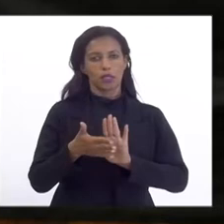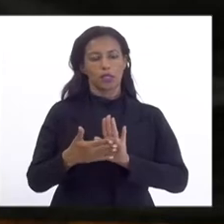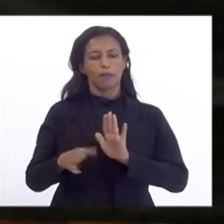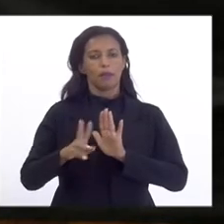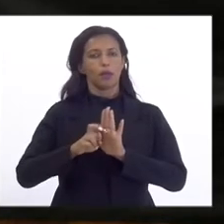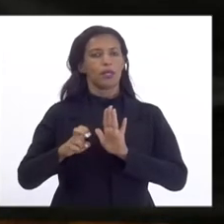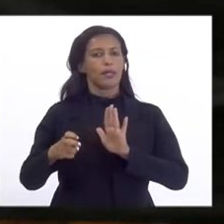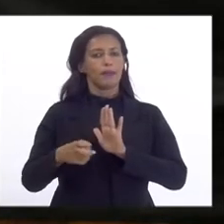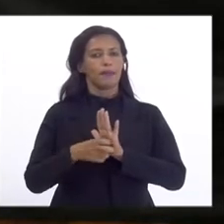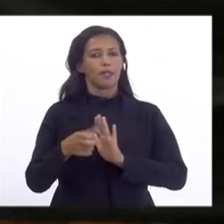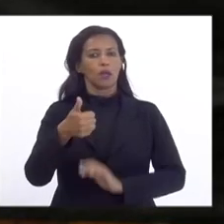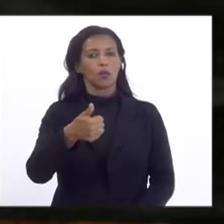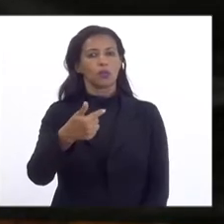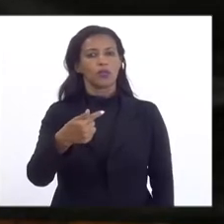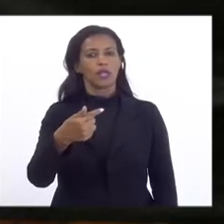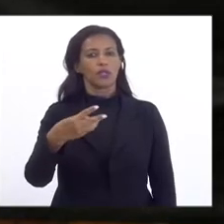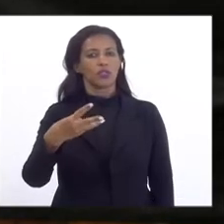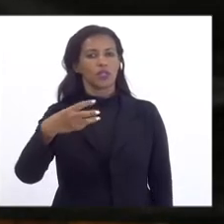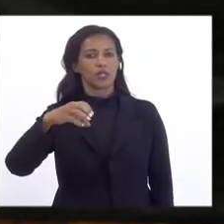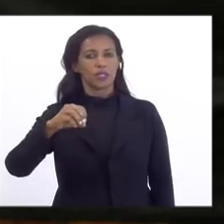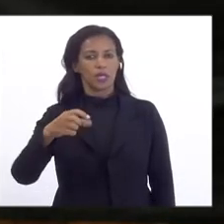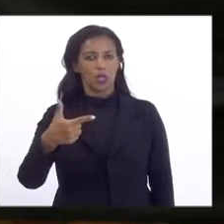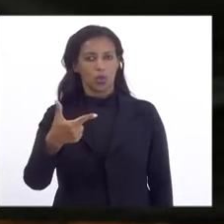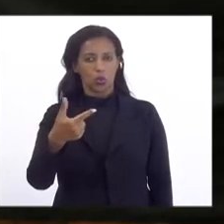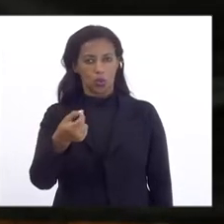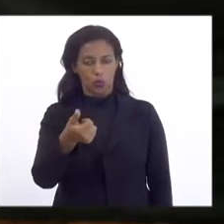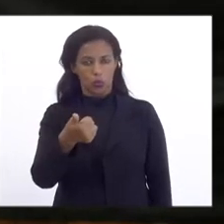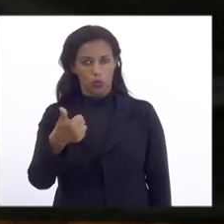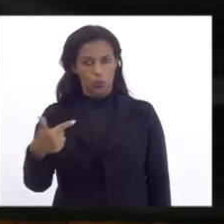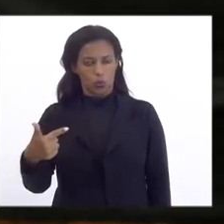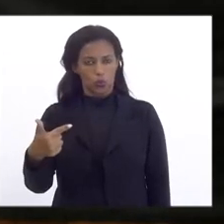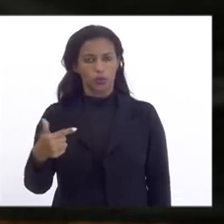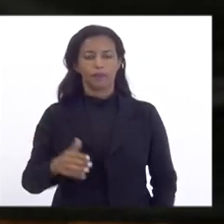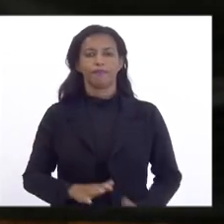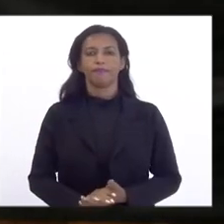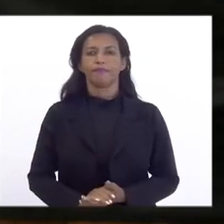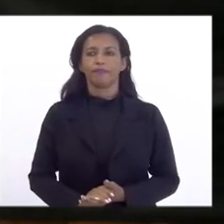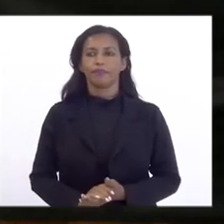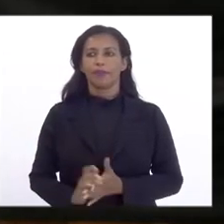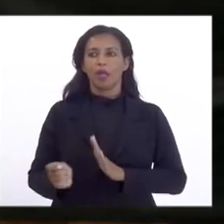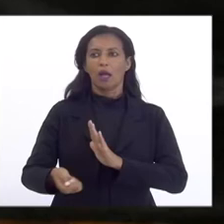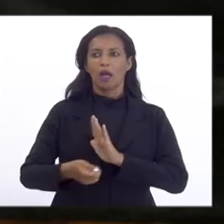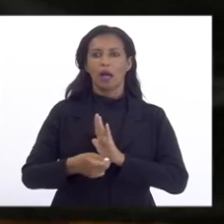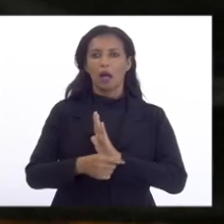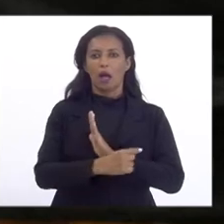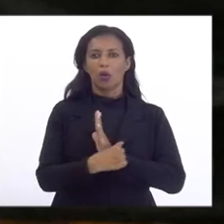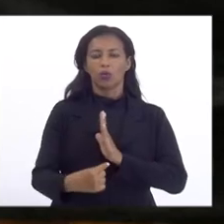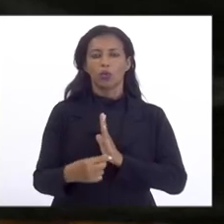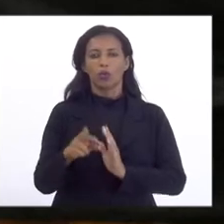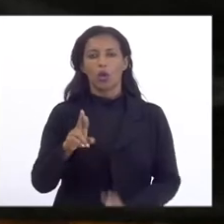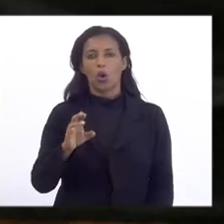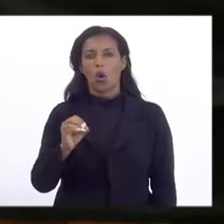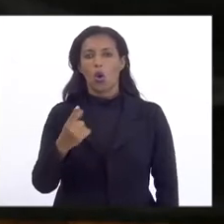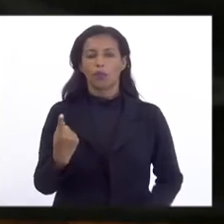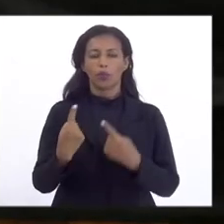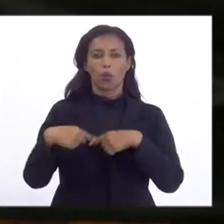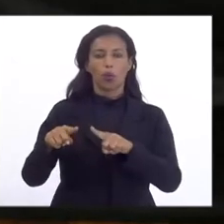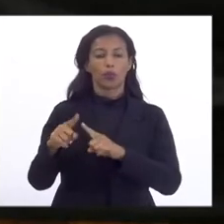de plenário ao projeto de lei 1730-2012, autoria do deputado Robson Leite, o parecer contrário às emendas